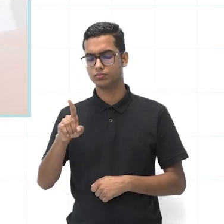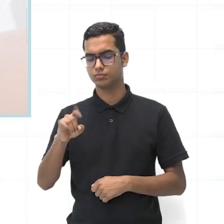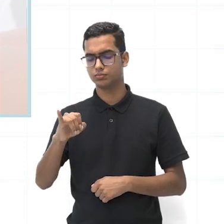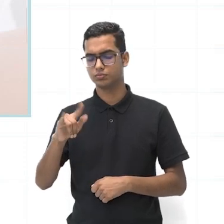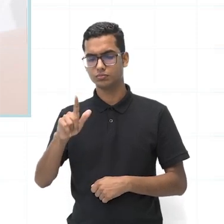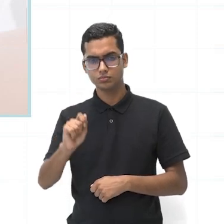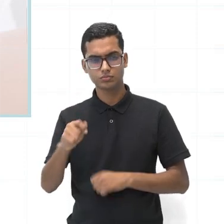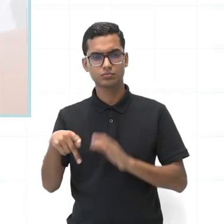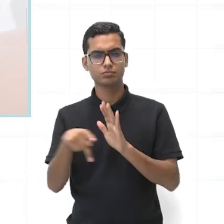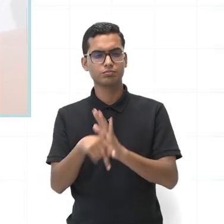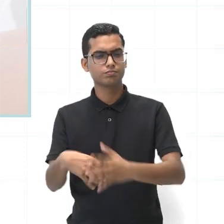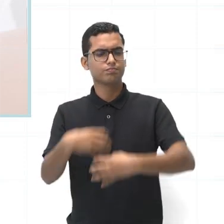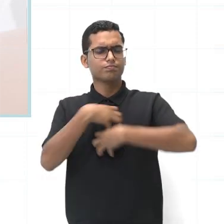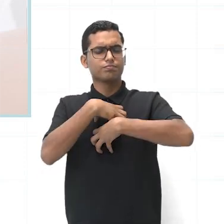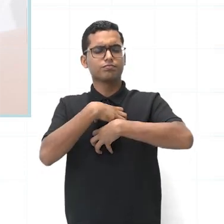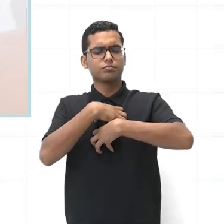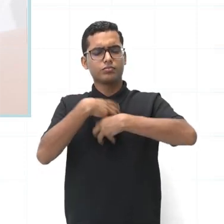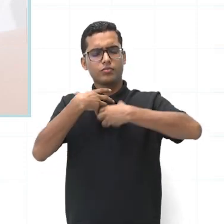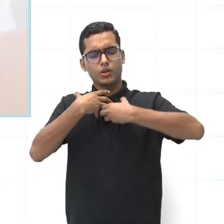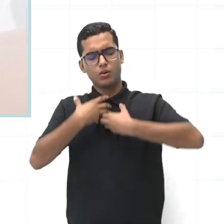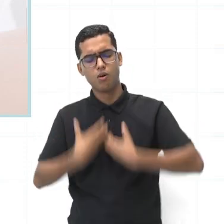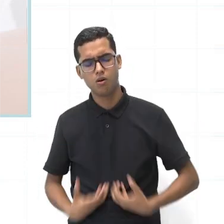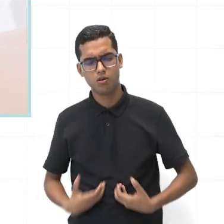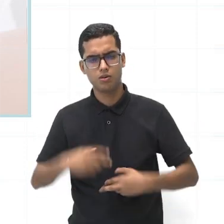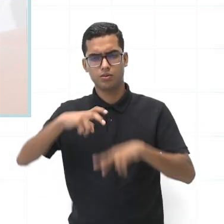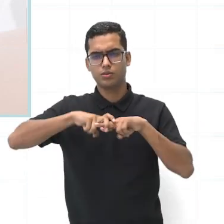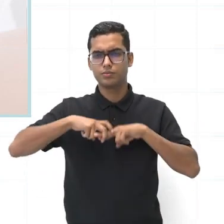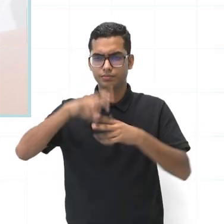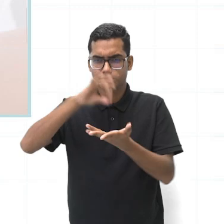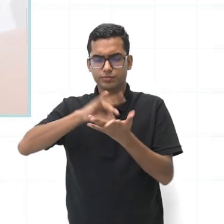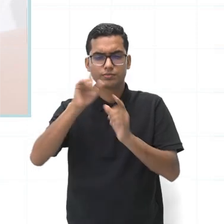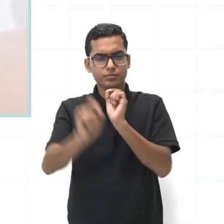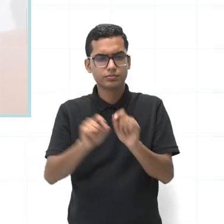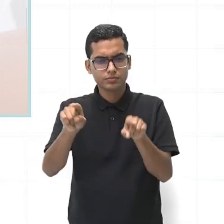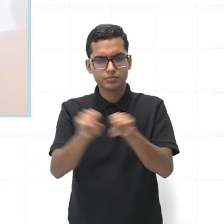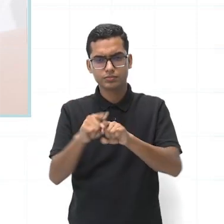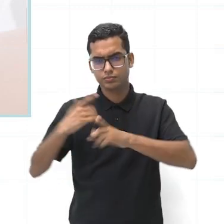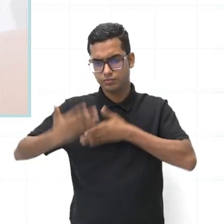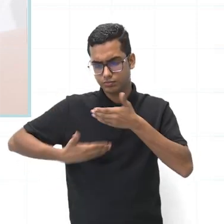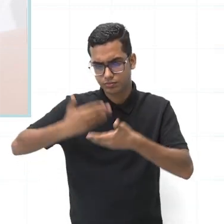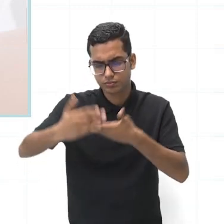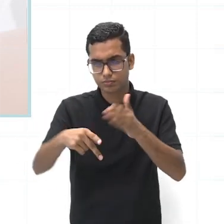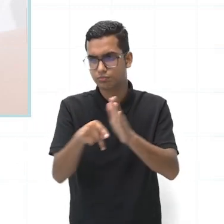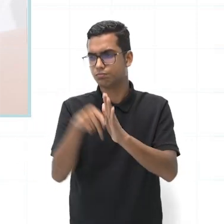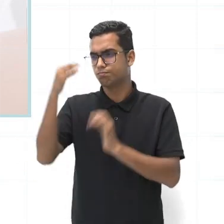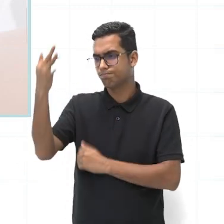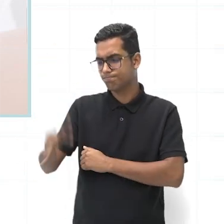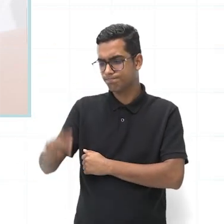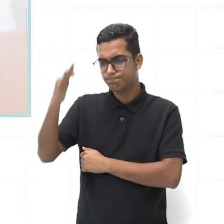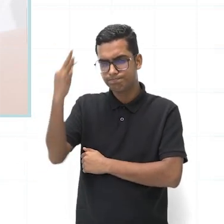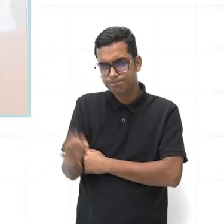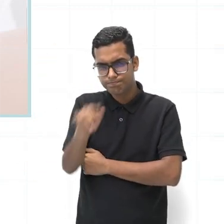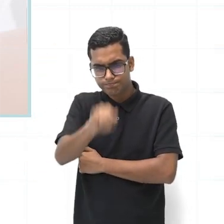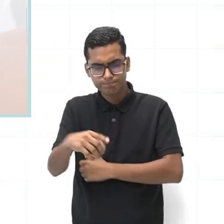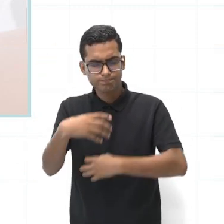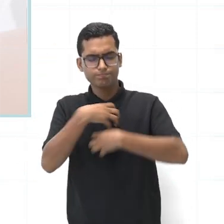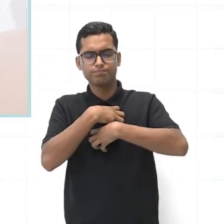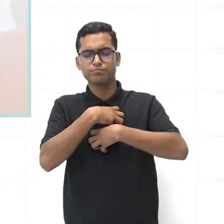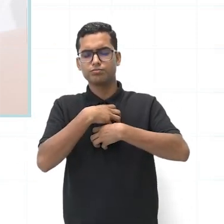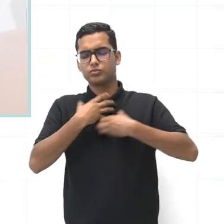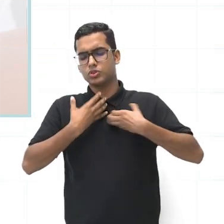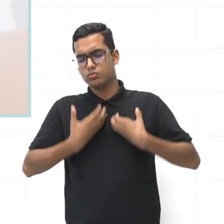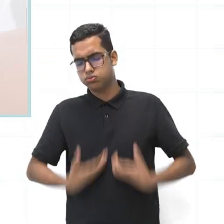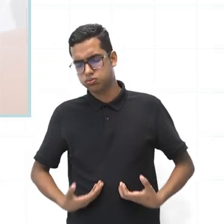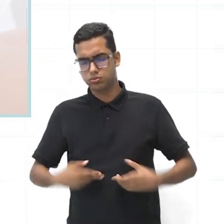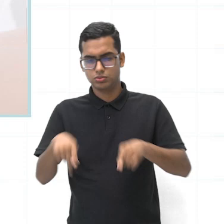cansaço, que é resultado deste processo de dor, né? Você vai ficar fadigado, cansado,